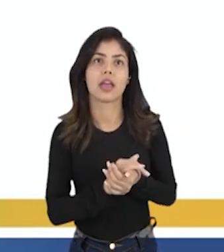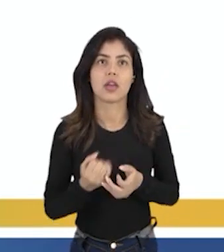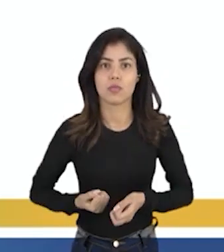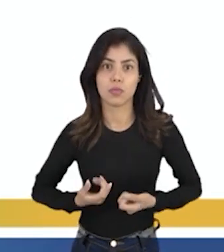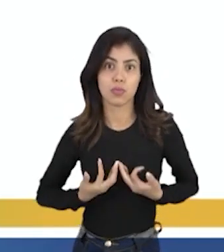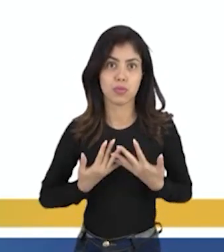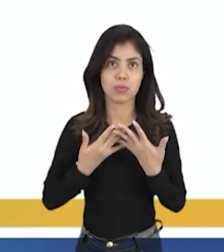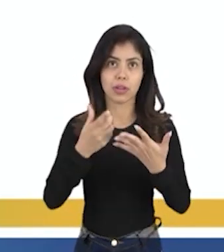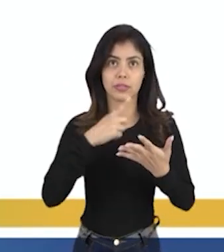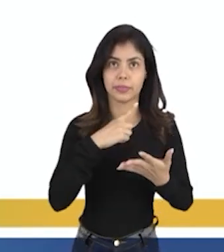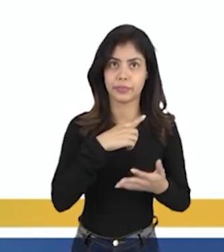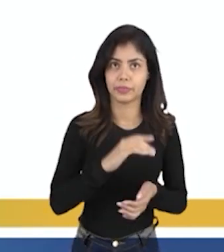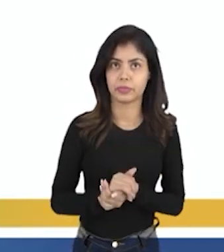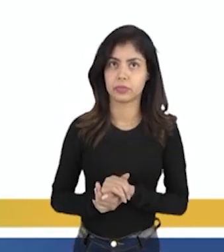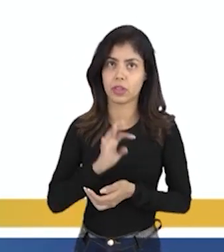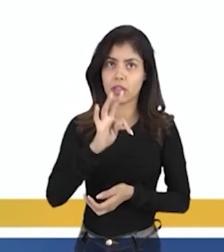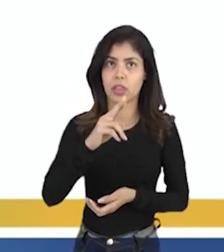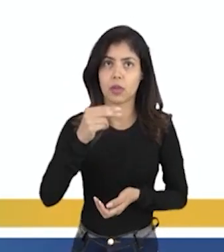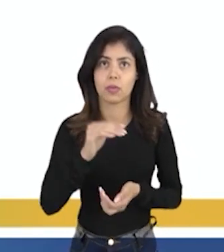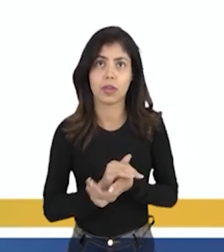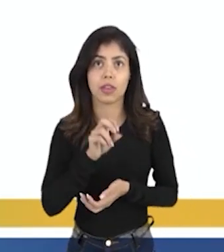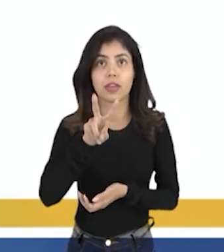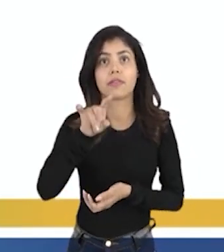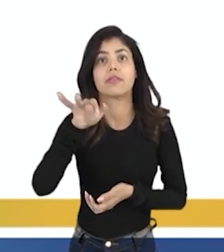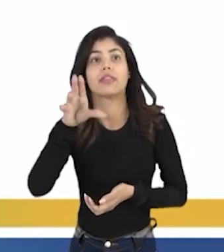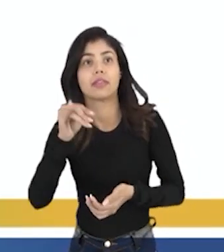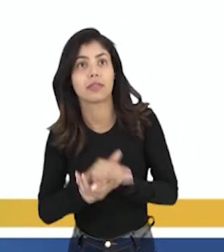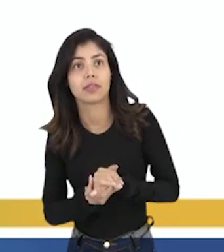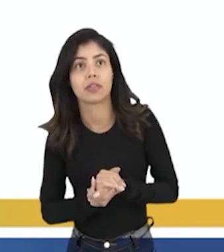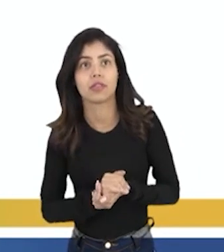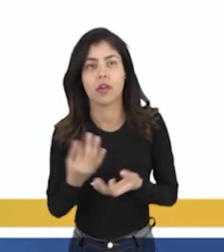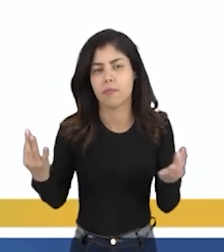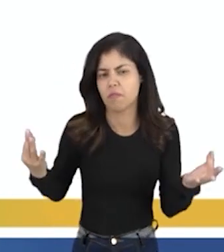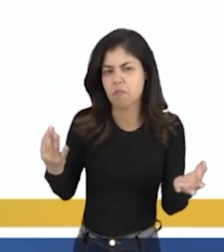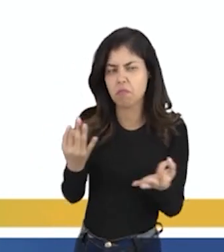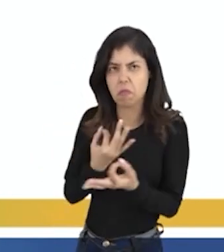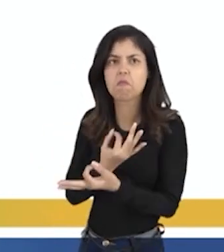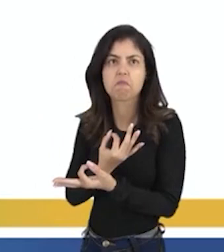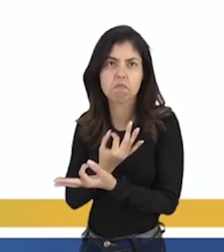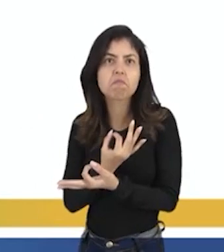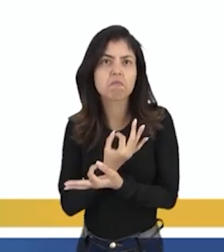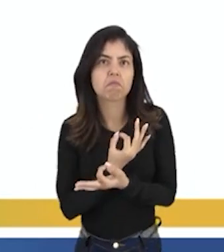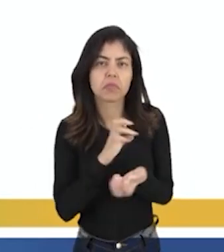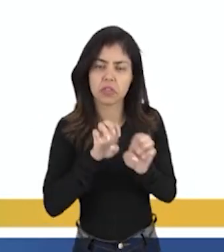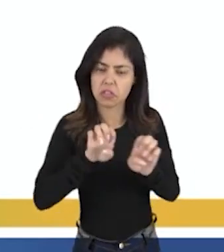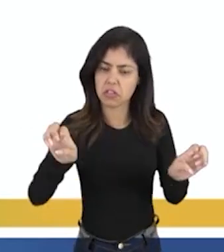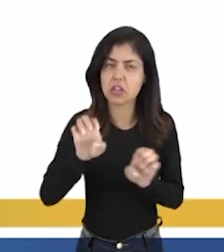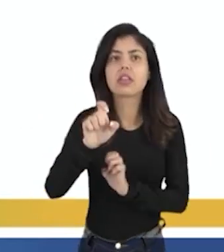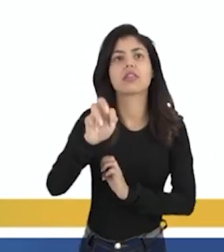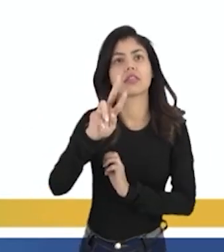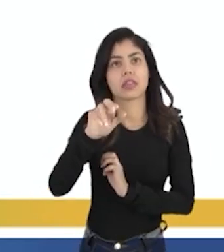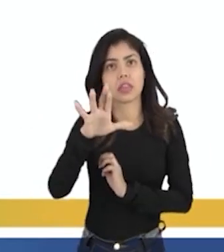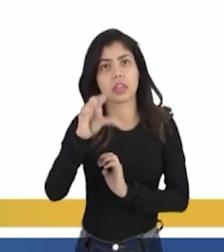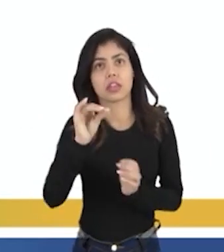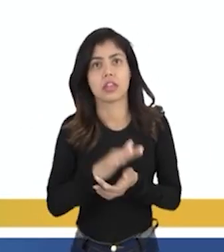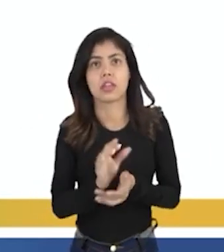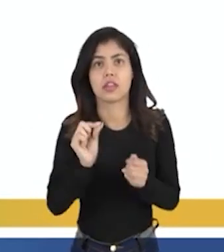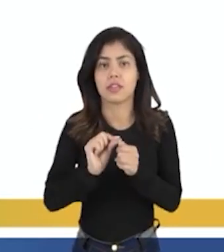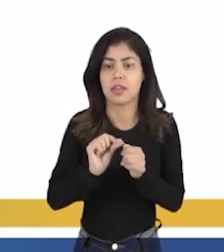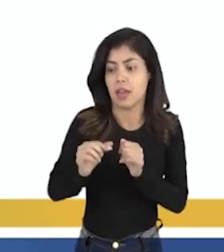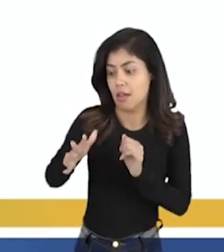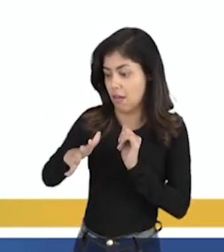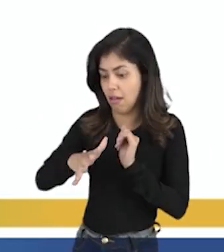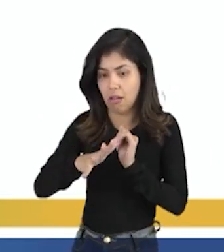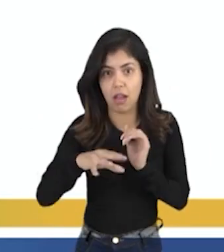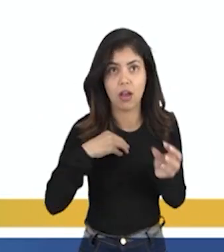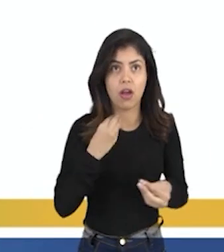tendo. Tal página, até de Vieira, na sua fria perfeição de engenharia sintática, me faz